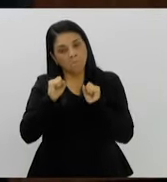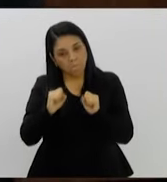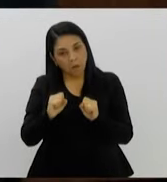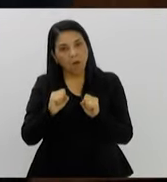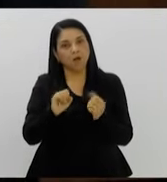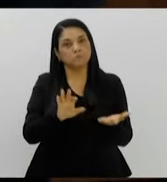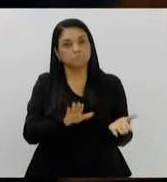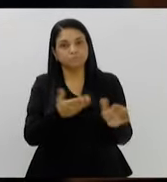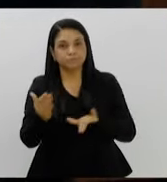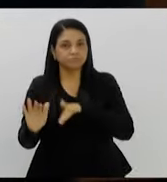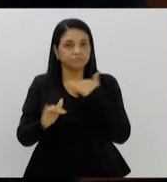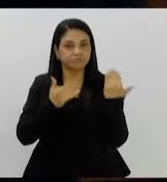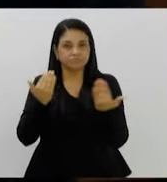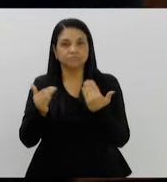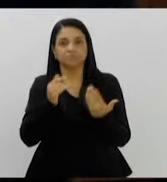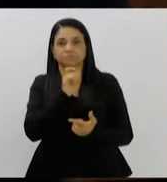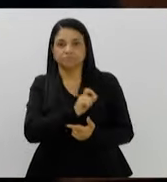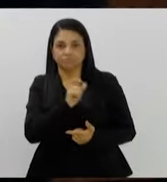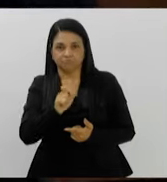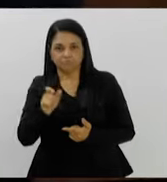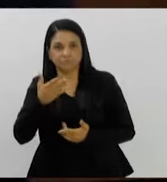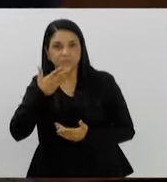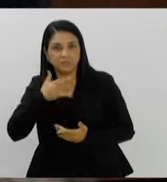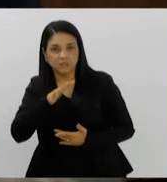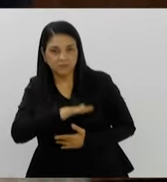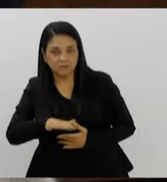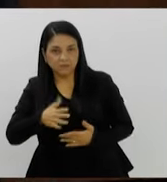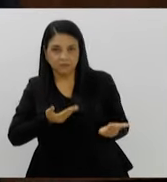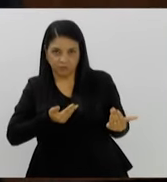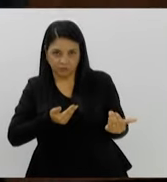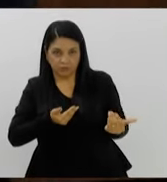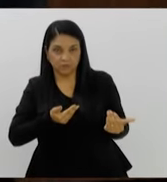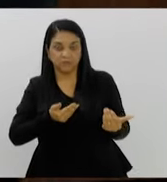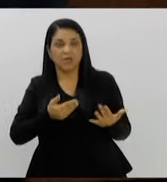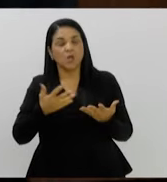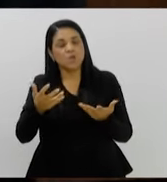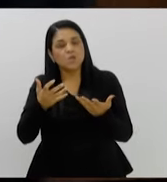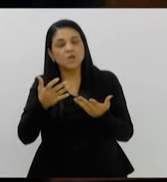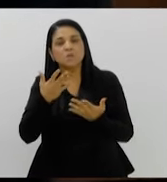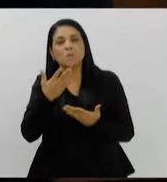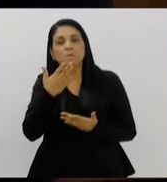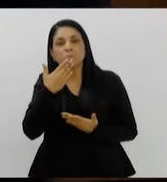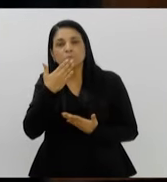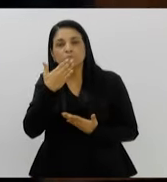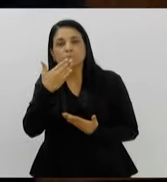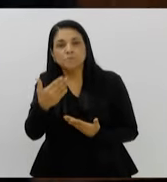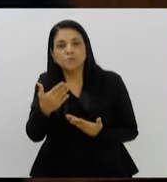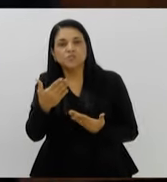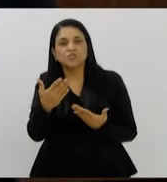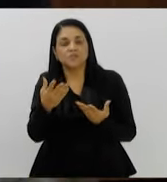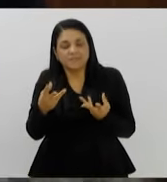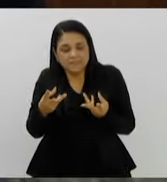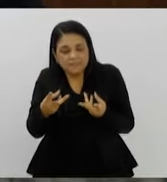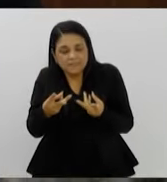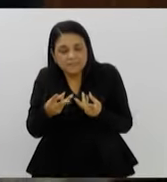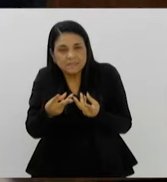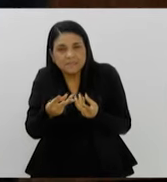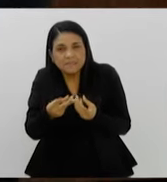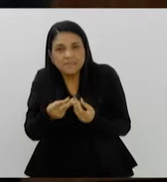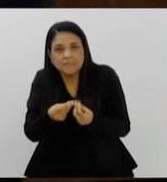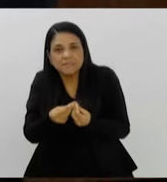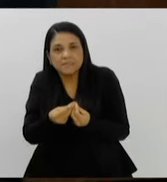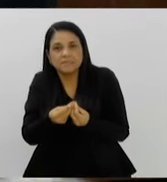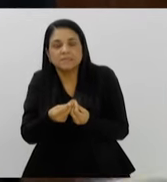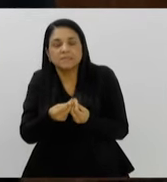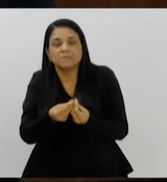ter perdas de vidas Então queria aqui pedir a sensibilidade do Judiciário vou falar olhando para aquela câmara